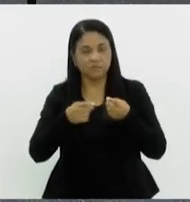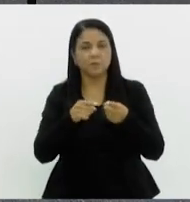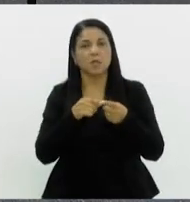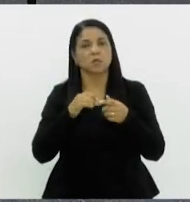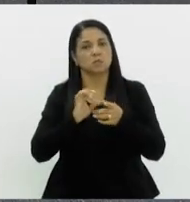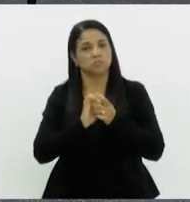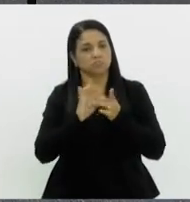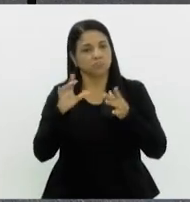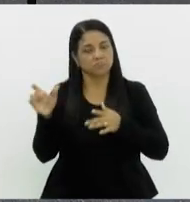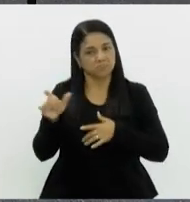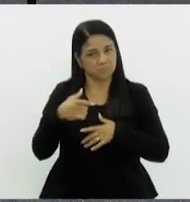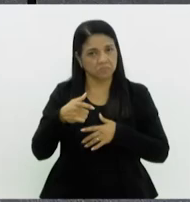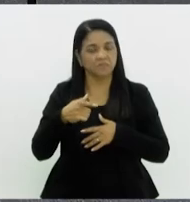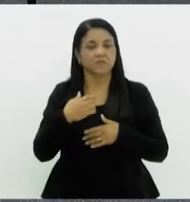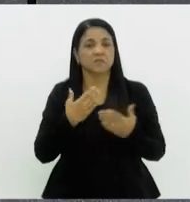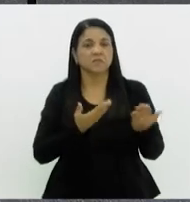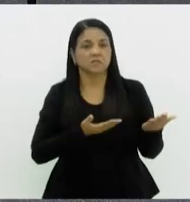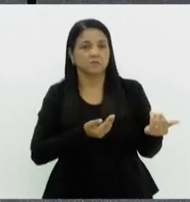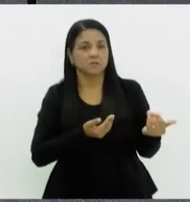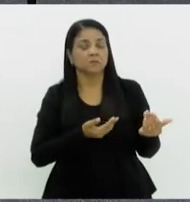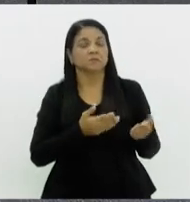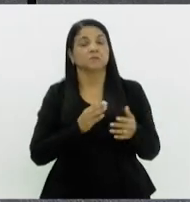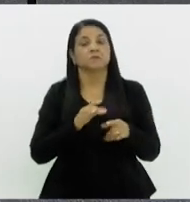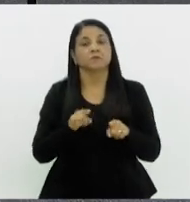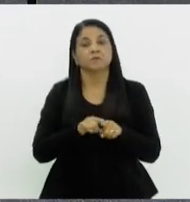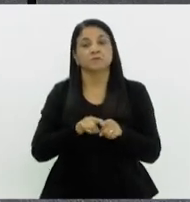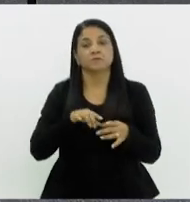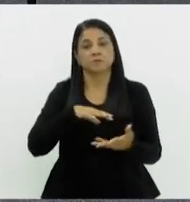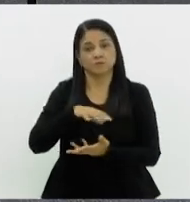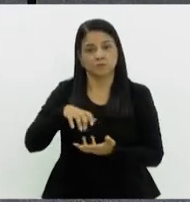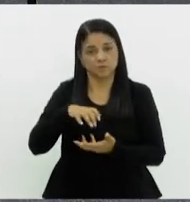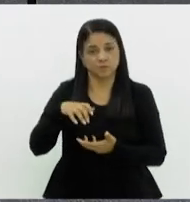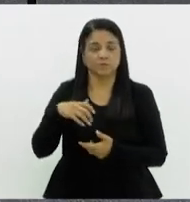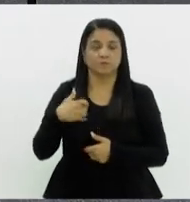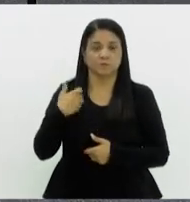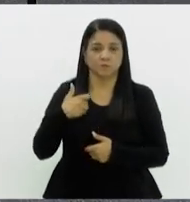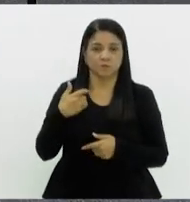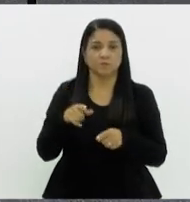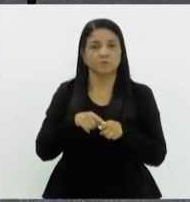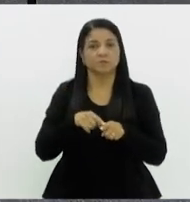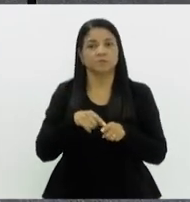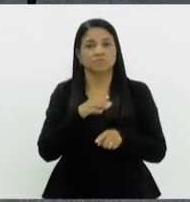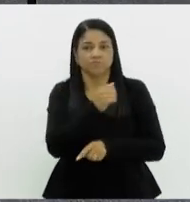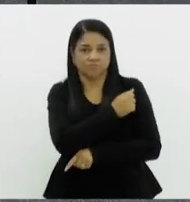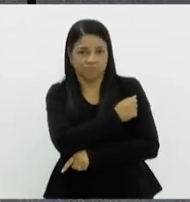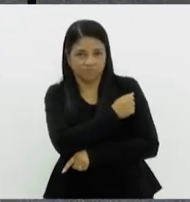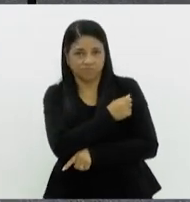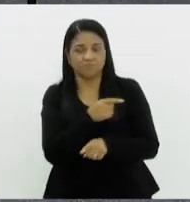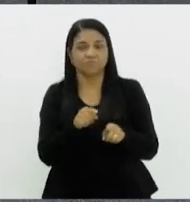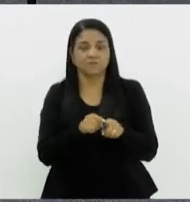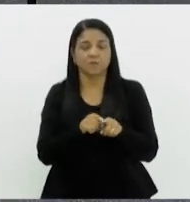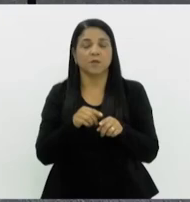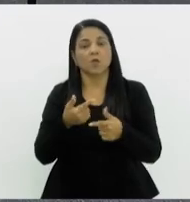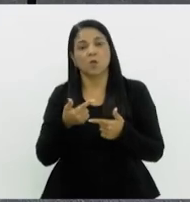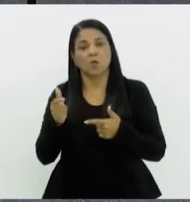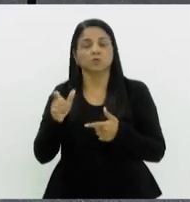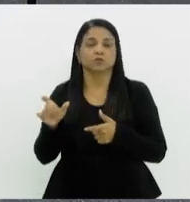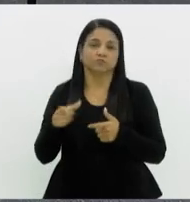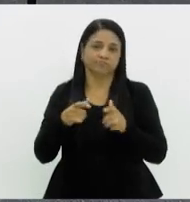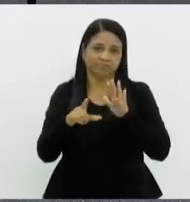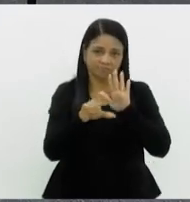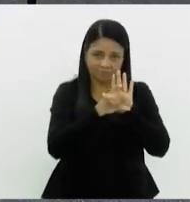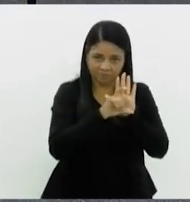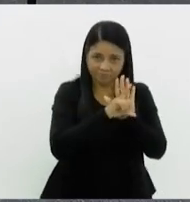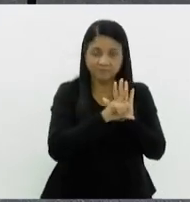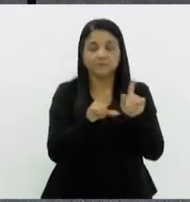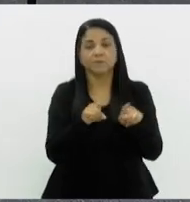estudante, idoso, pessoas com deficiência, e depois uma outra para pessoas com doença crônica e questão de saúde mental. E quero dizer